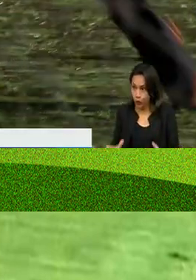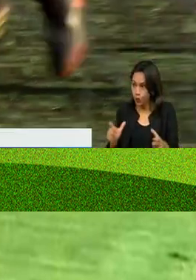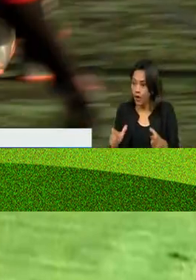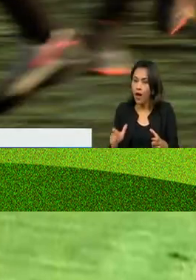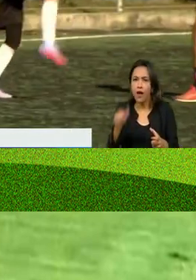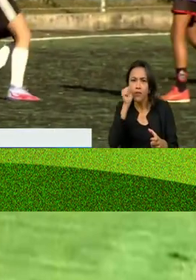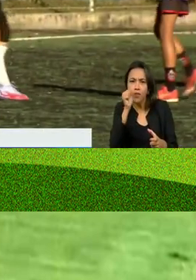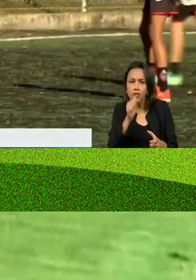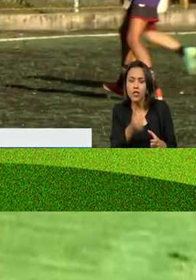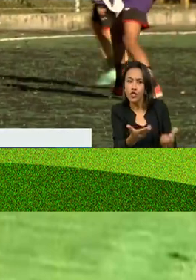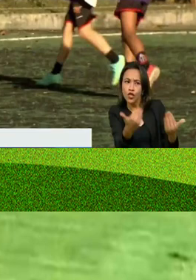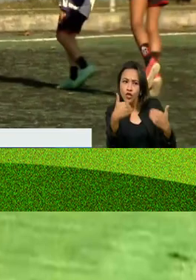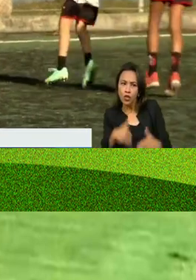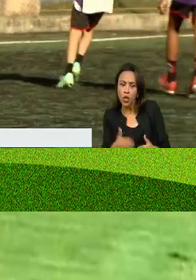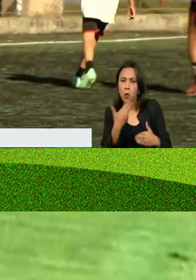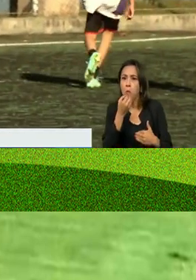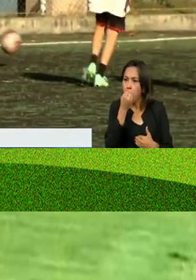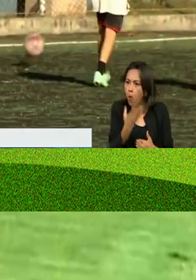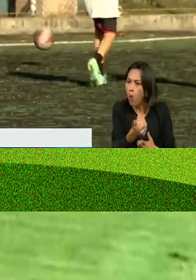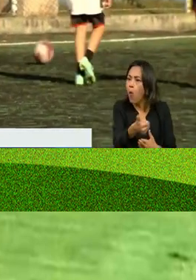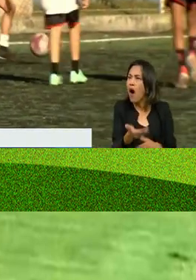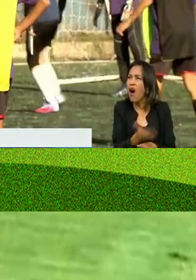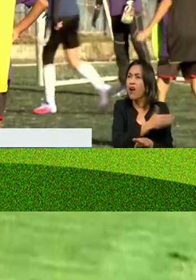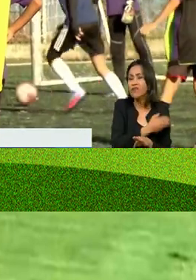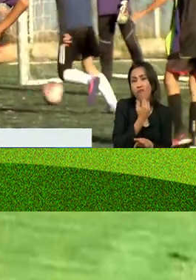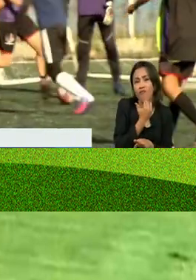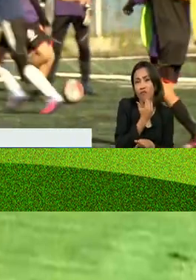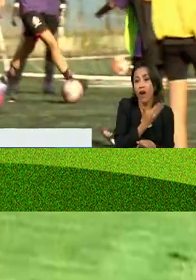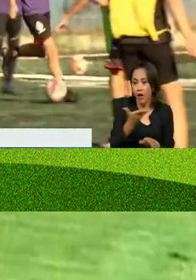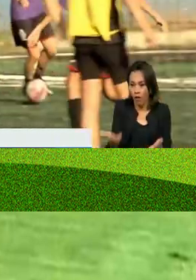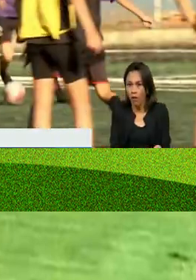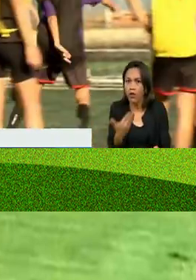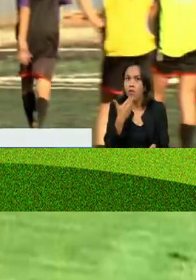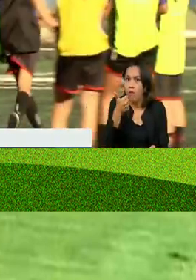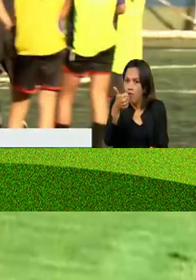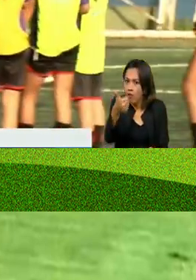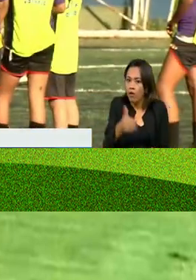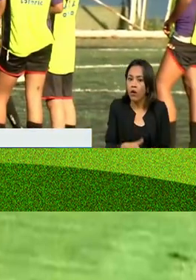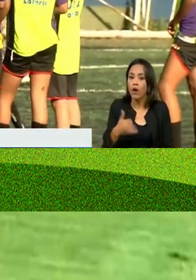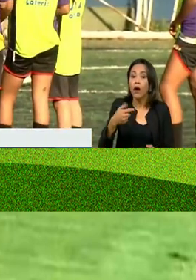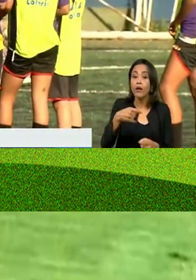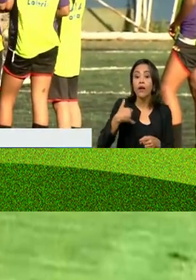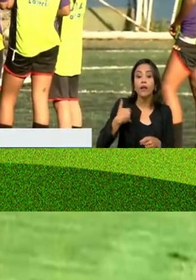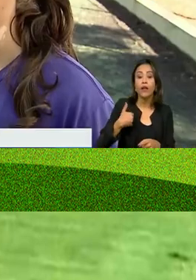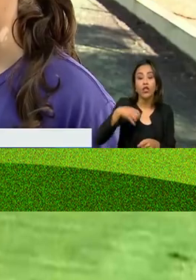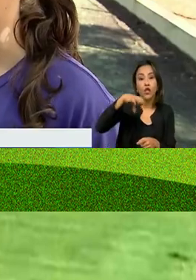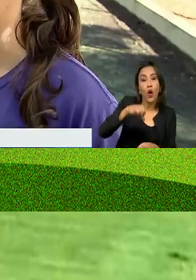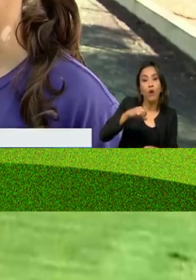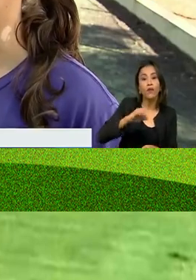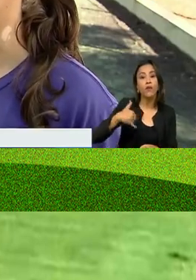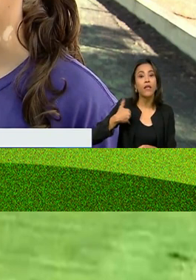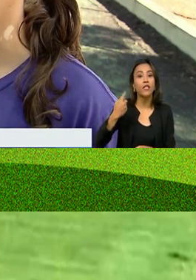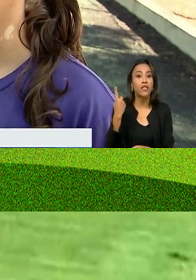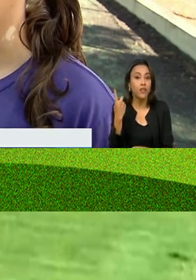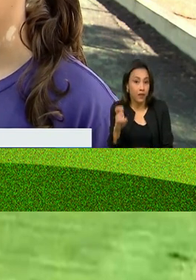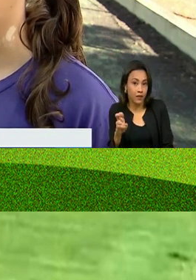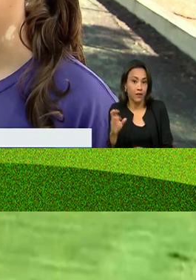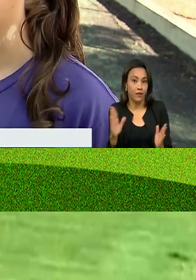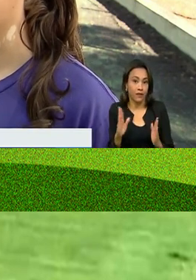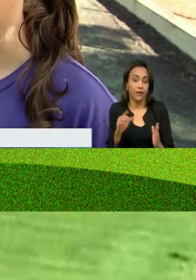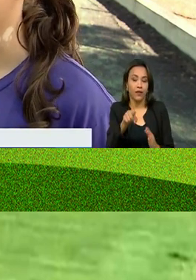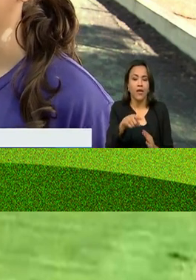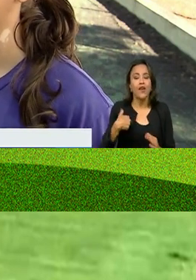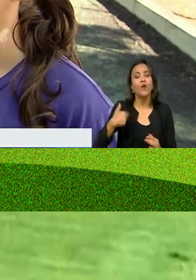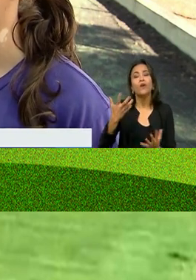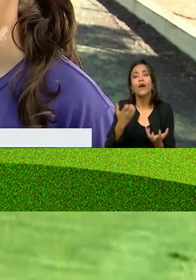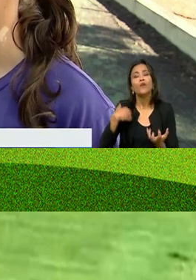Olímpico está se dedicando às atletas de base, uma coisa muito importante. Saiba mais nesta matéria de Lincoln Chaves